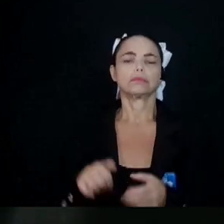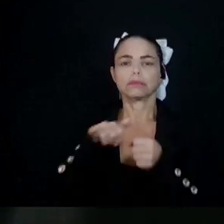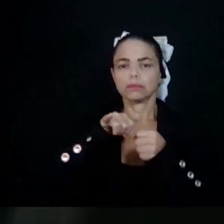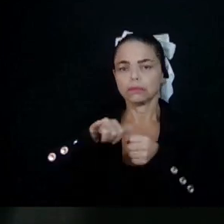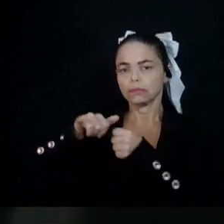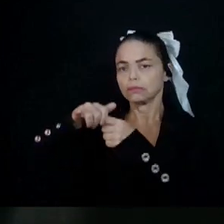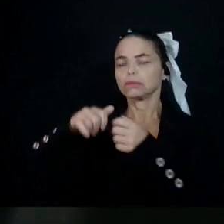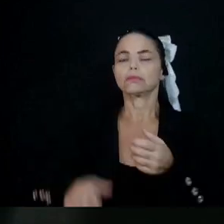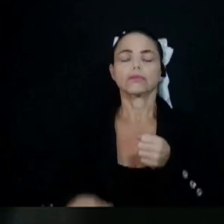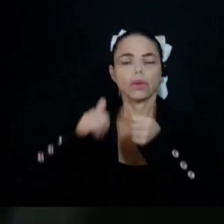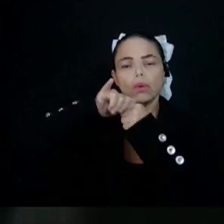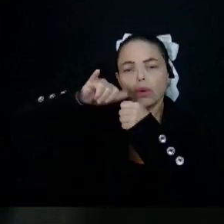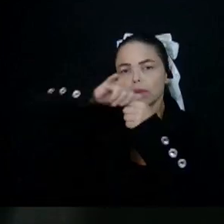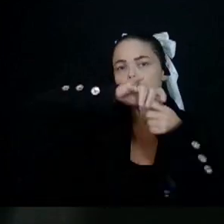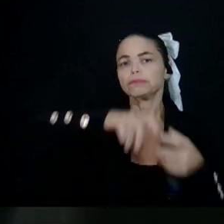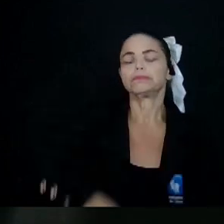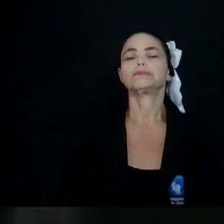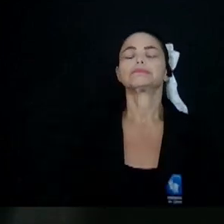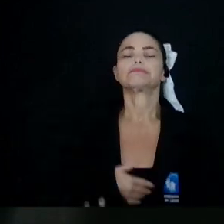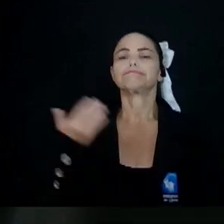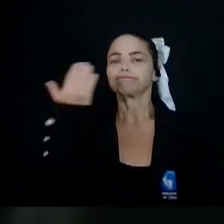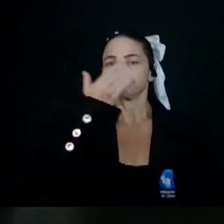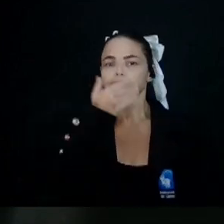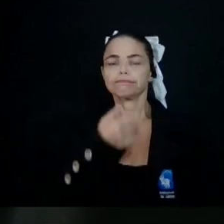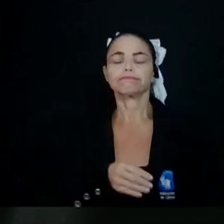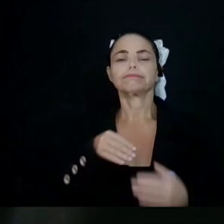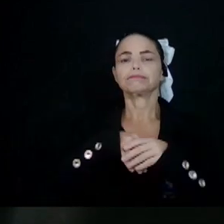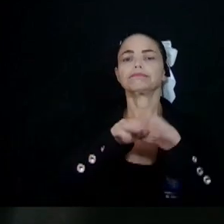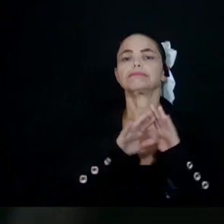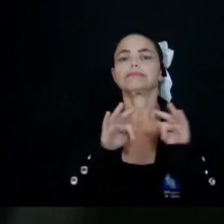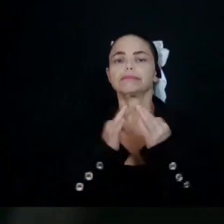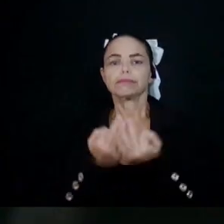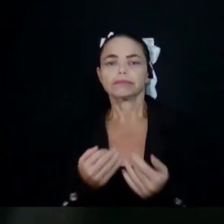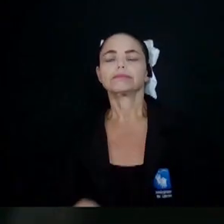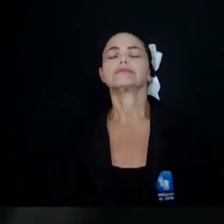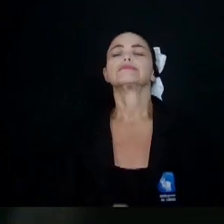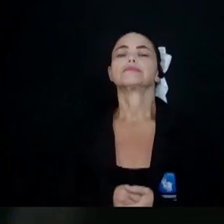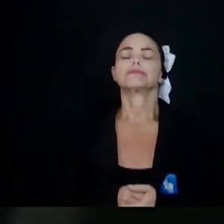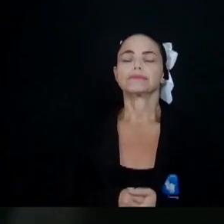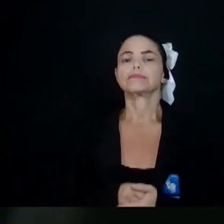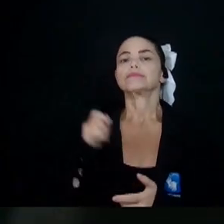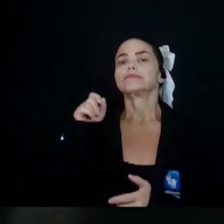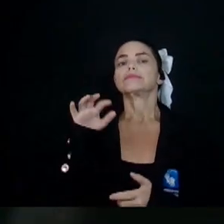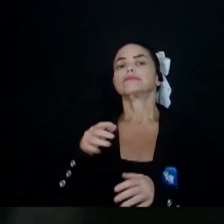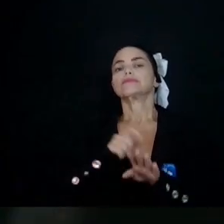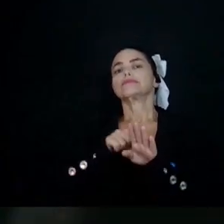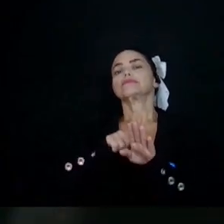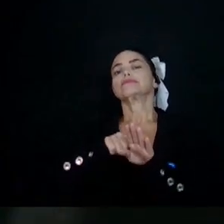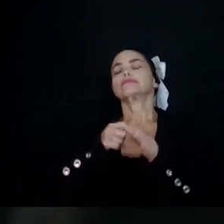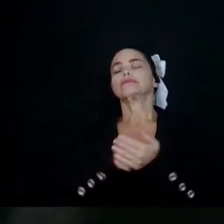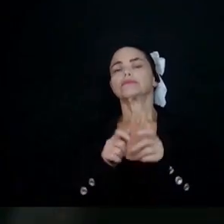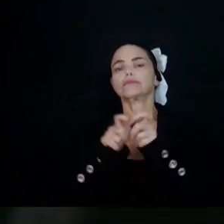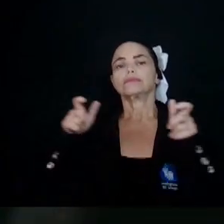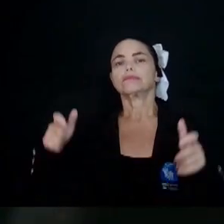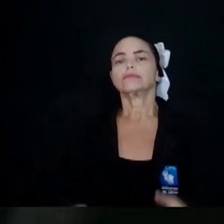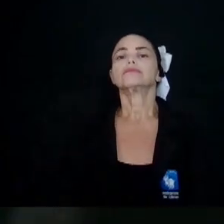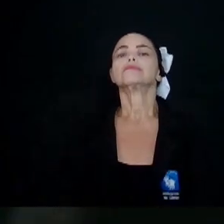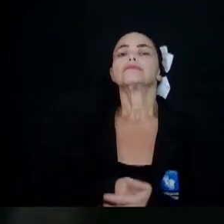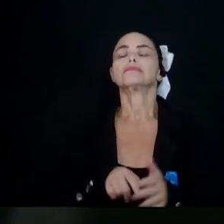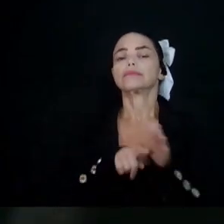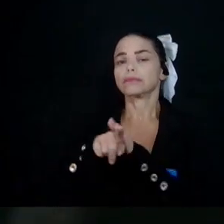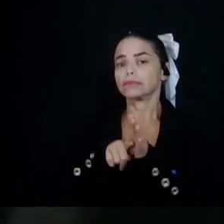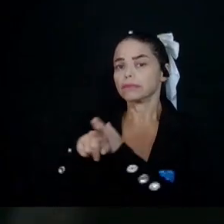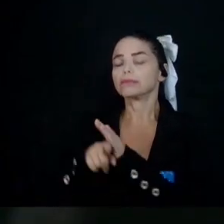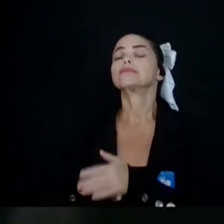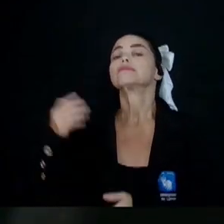né? Muitas vezes invisível dentro das famílias, né? E o que está por trás desse crescimento? Existem estudos que